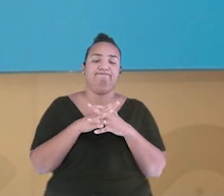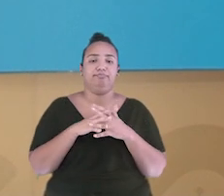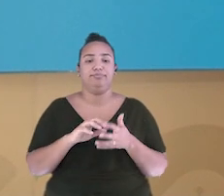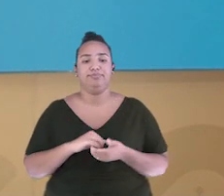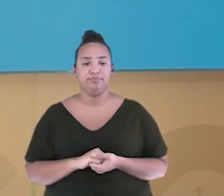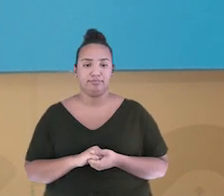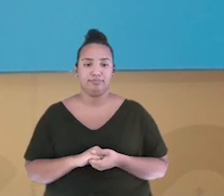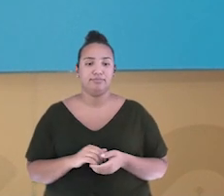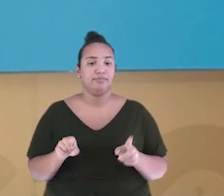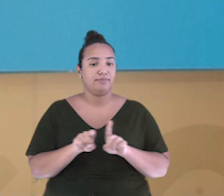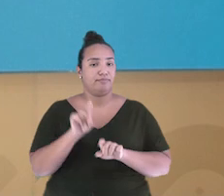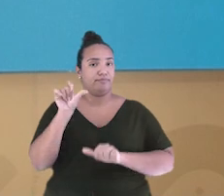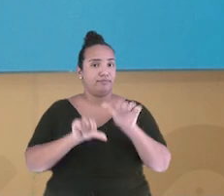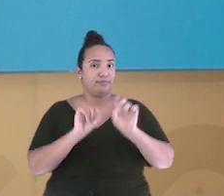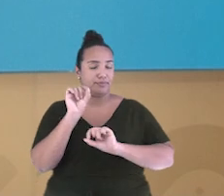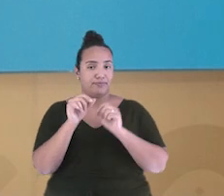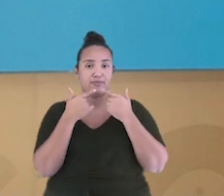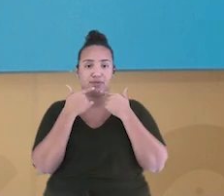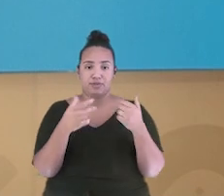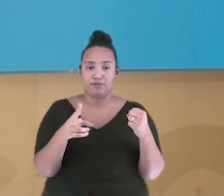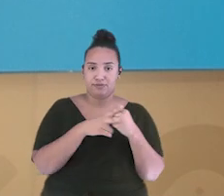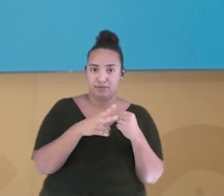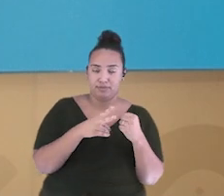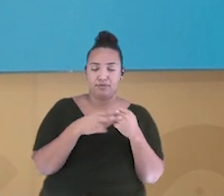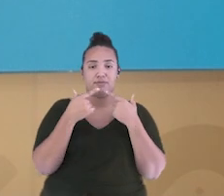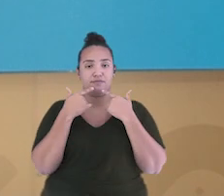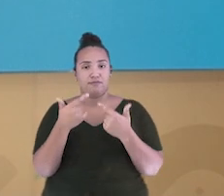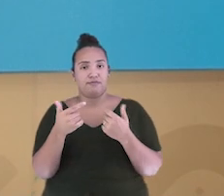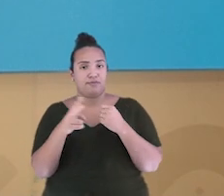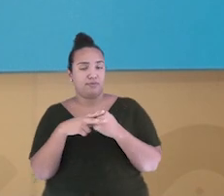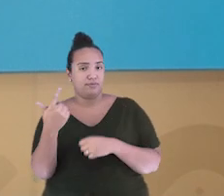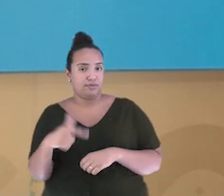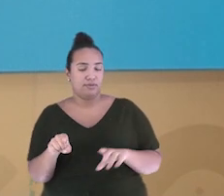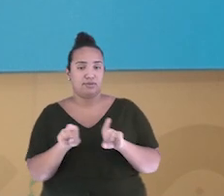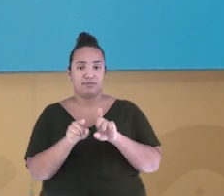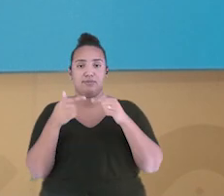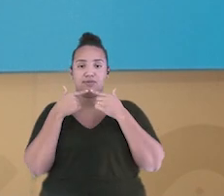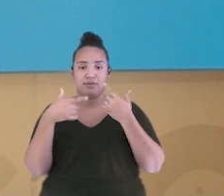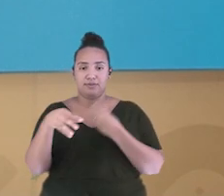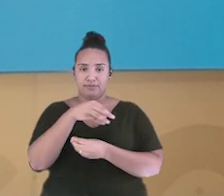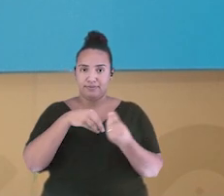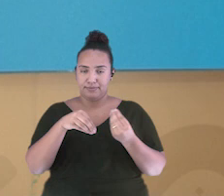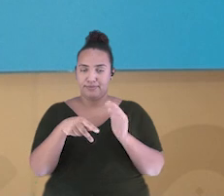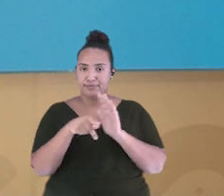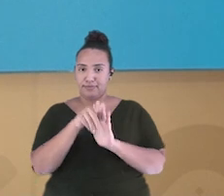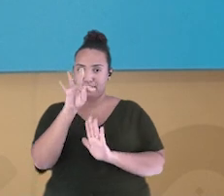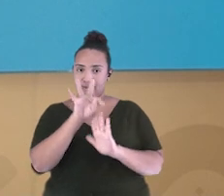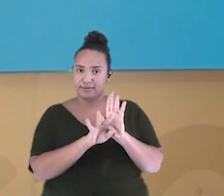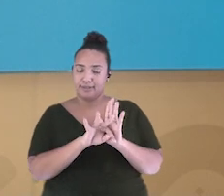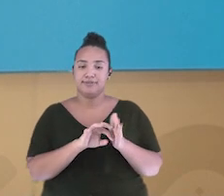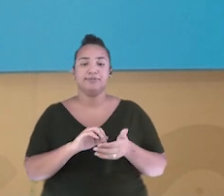confusas. Analisamos também a linguagem verbal, não verbal e mista ou híbrida que os textos